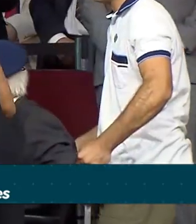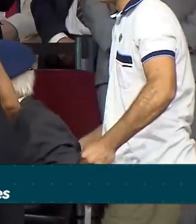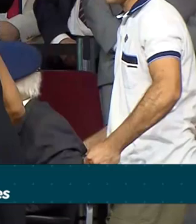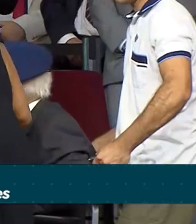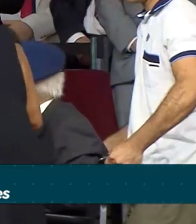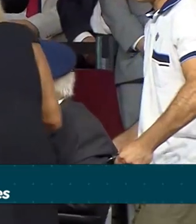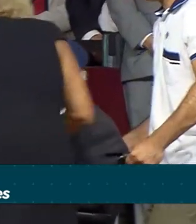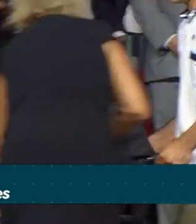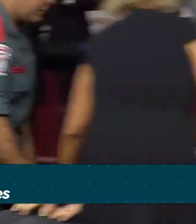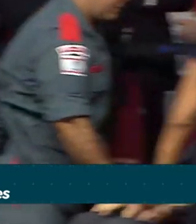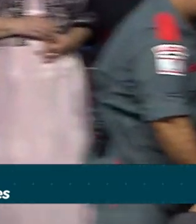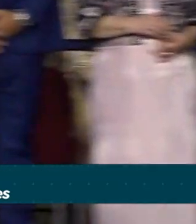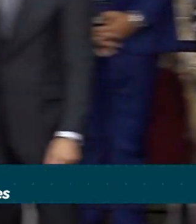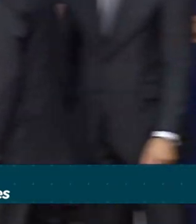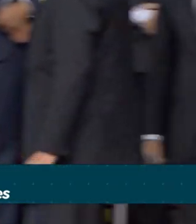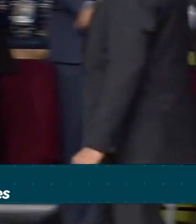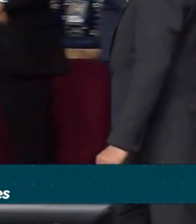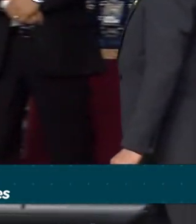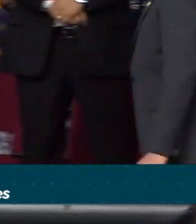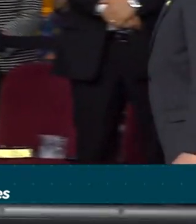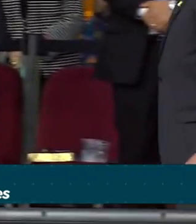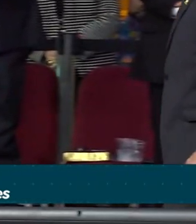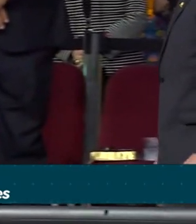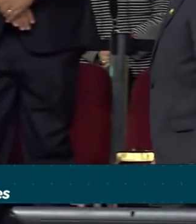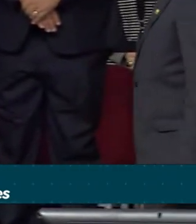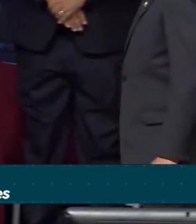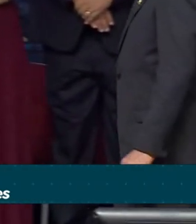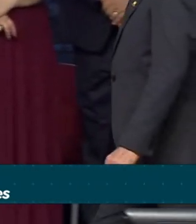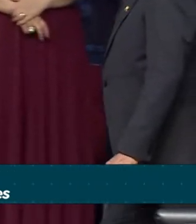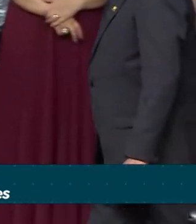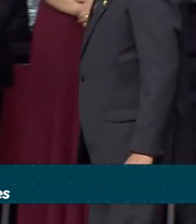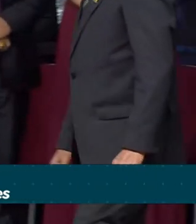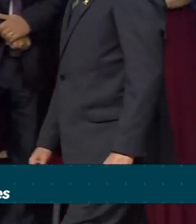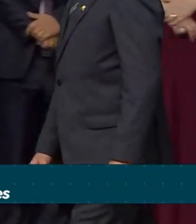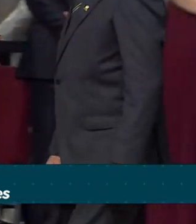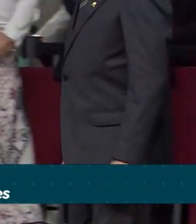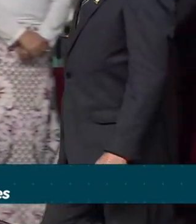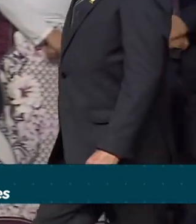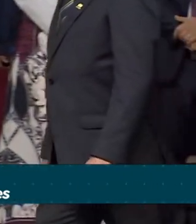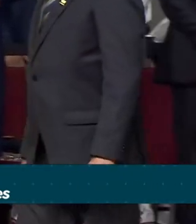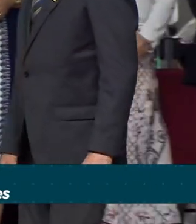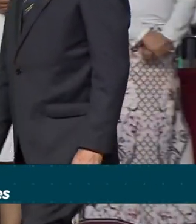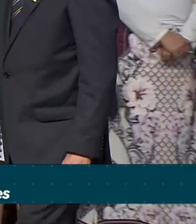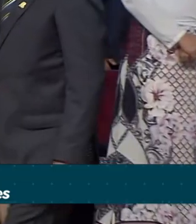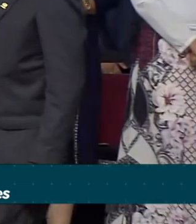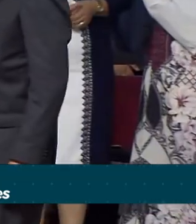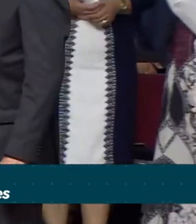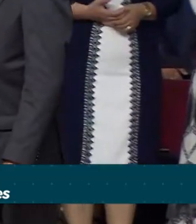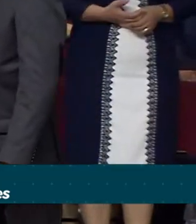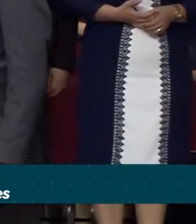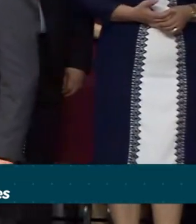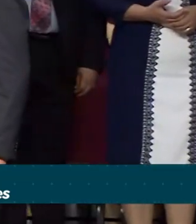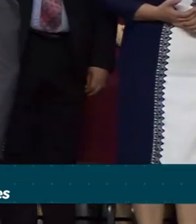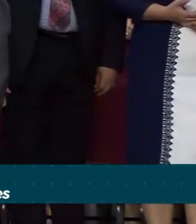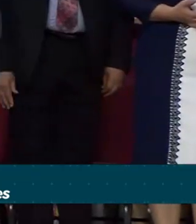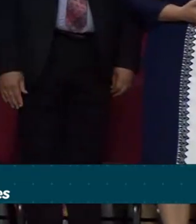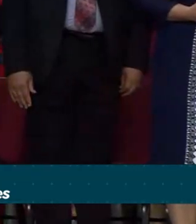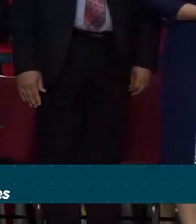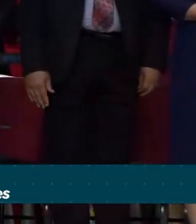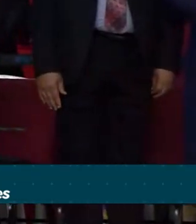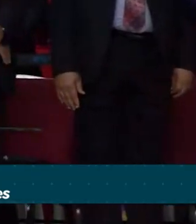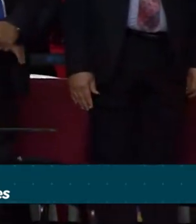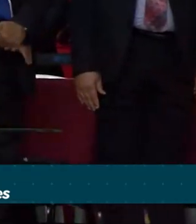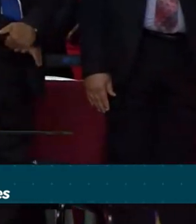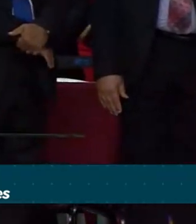Após esta linda homenagem, agora com vocês, com a palavra, o presidente